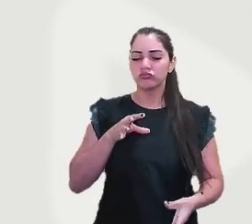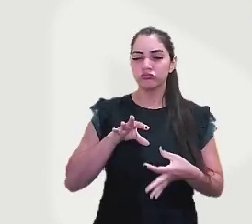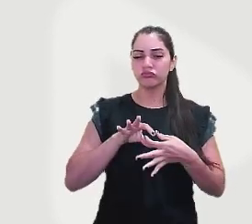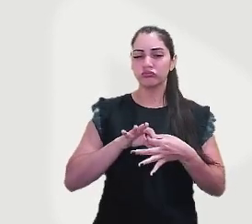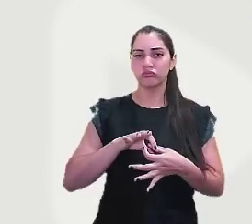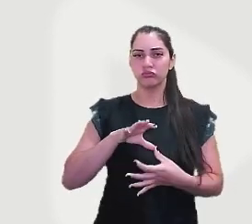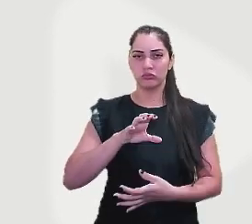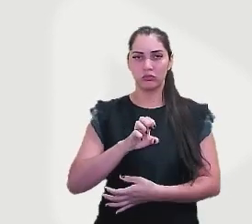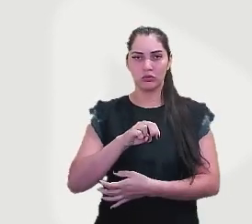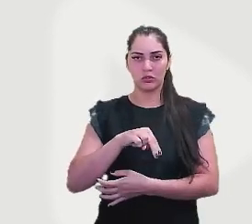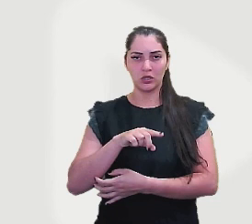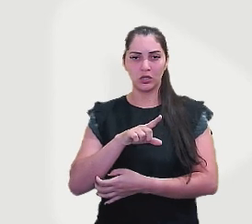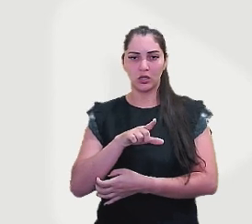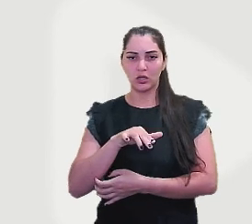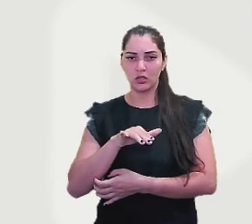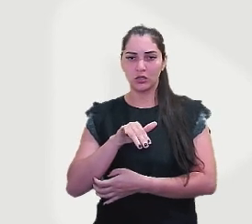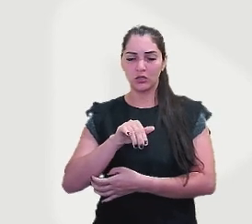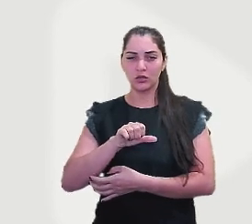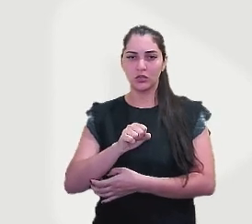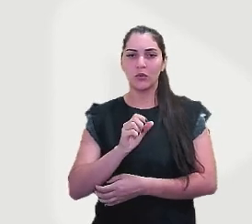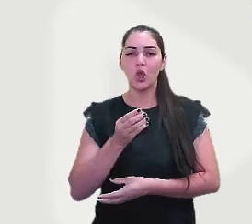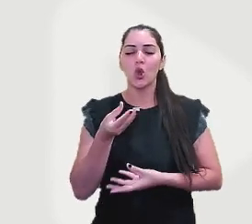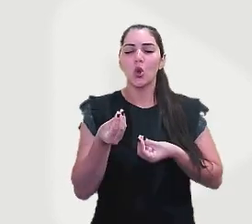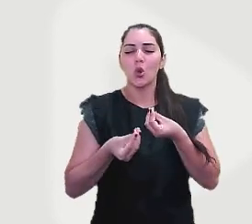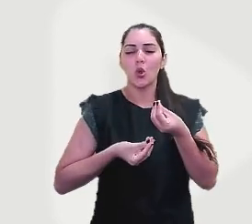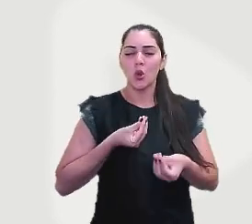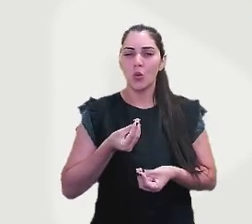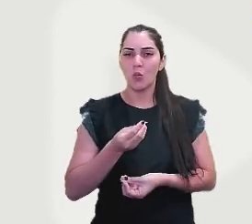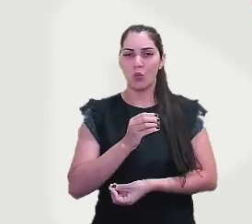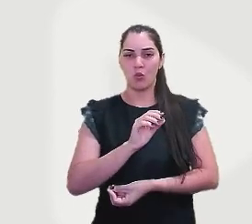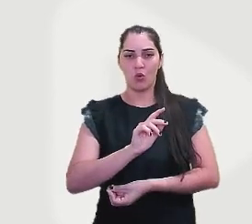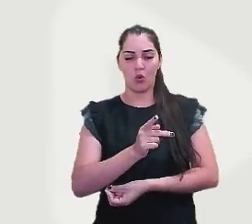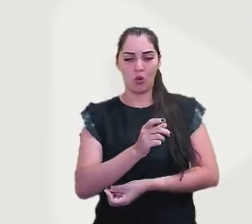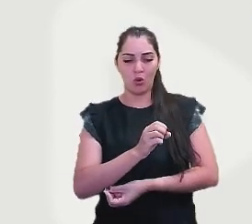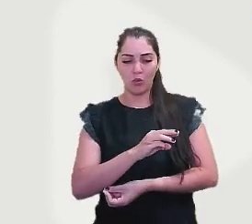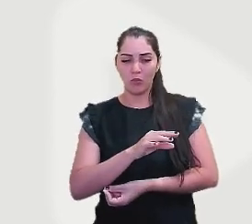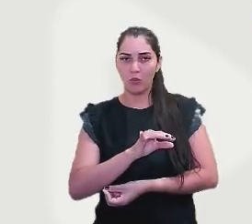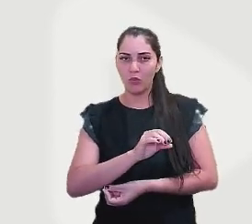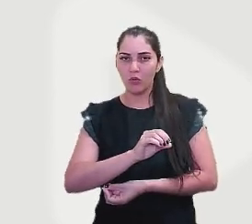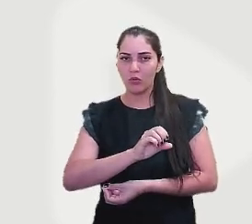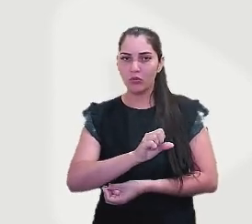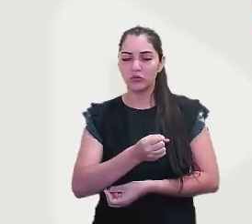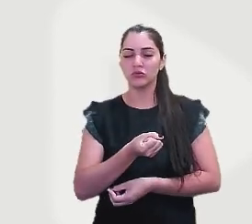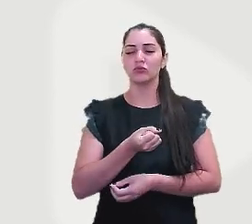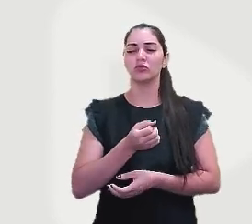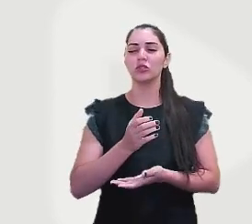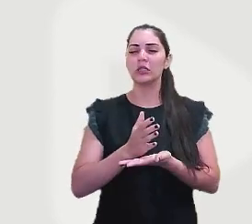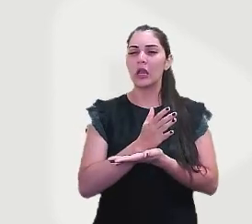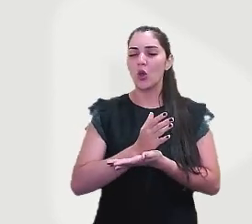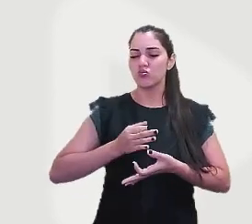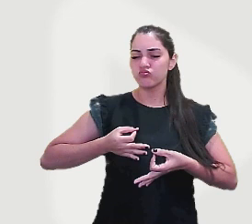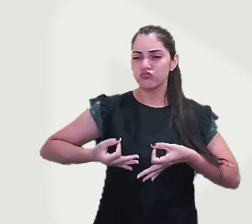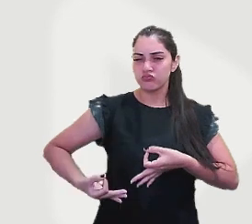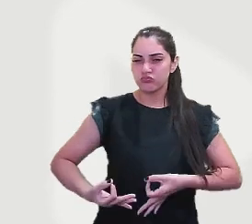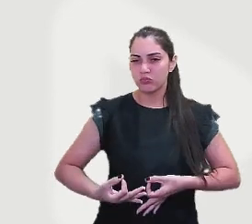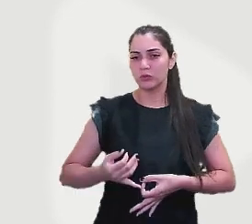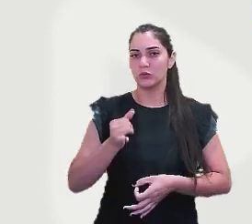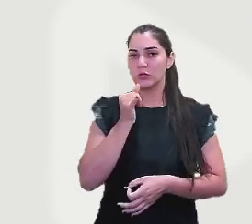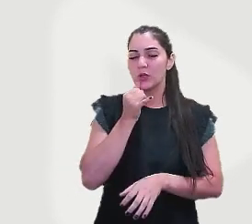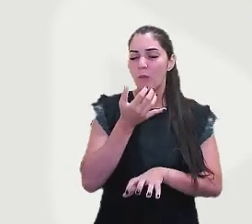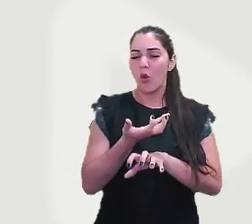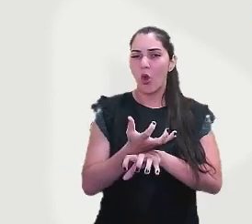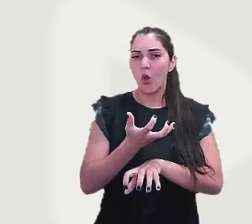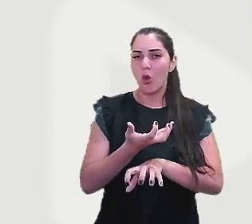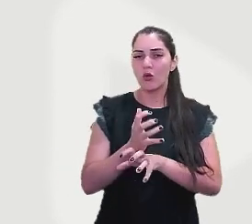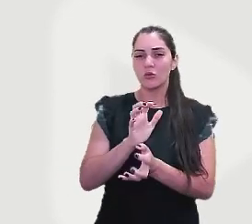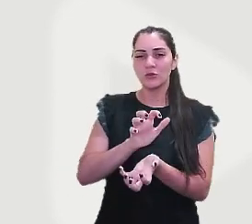ó, como é importante isso, ó, hormônios, e como componentes estruturais de órgãos, tais como ossos,